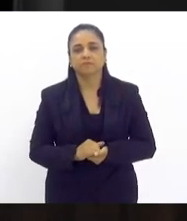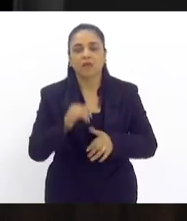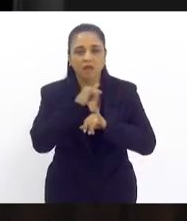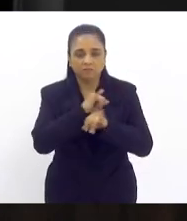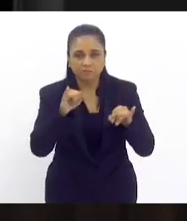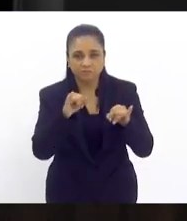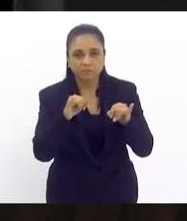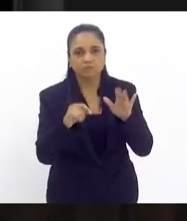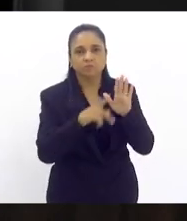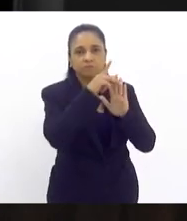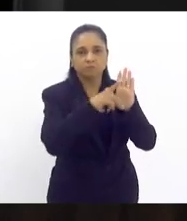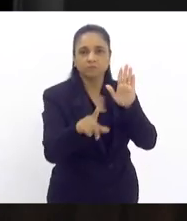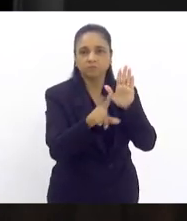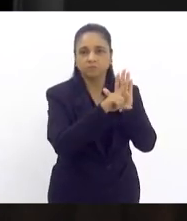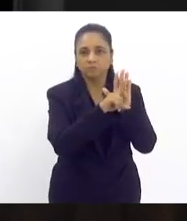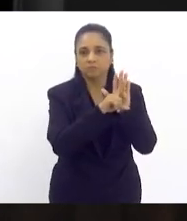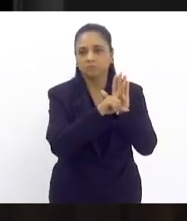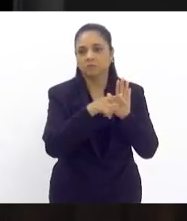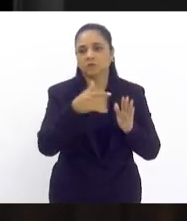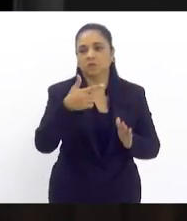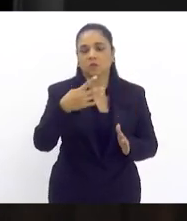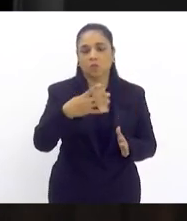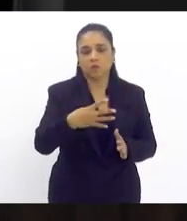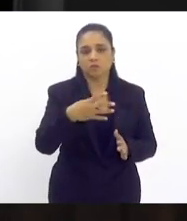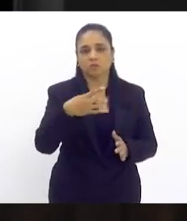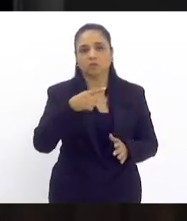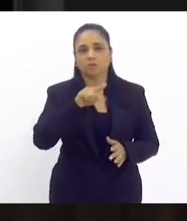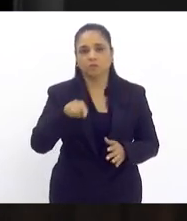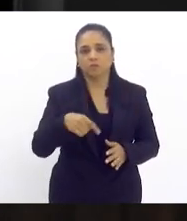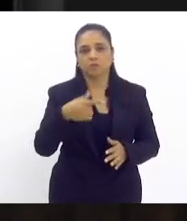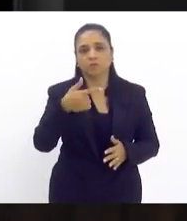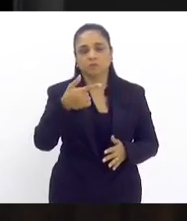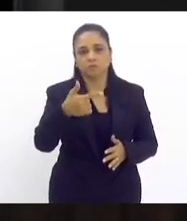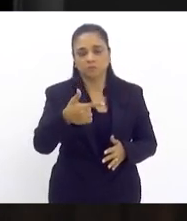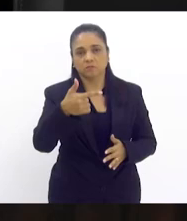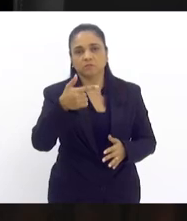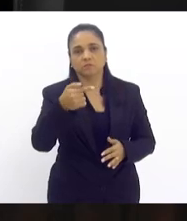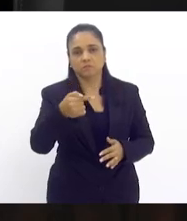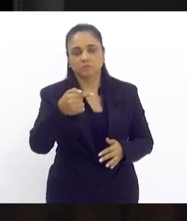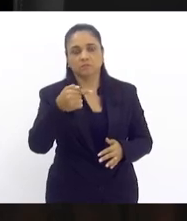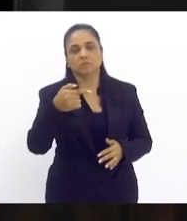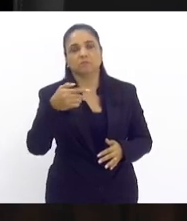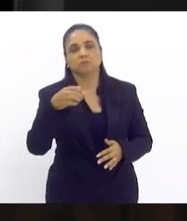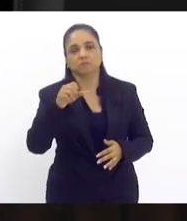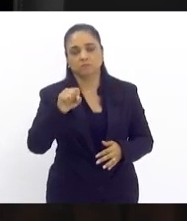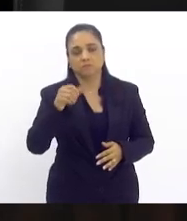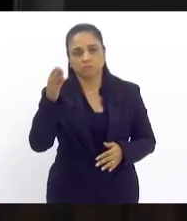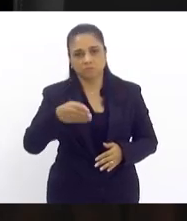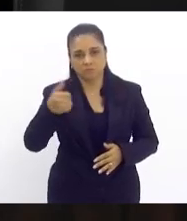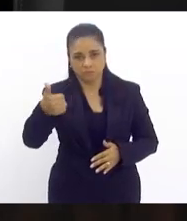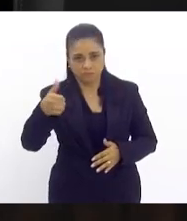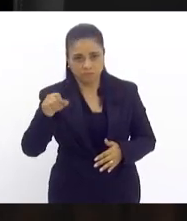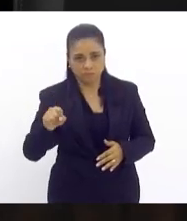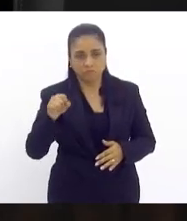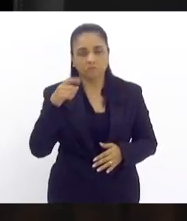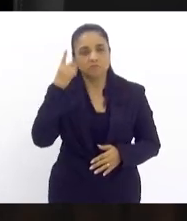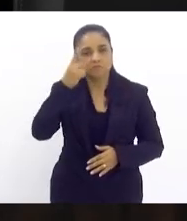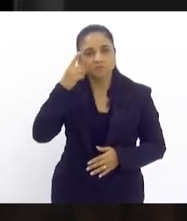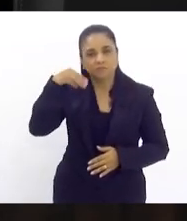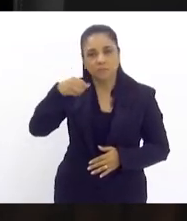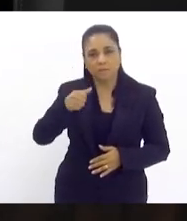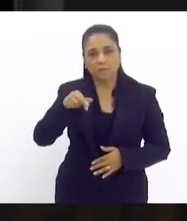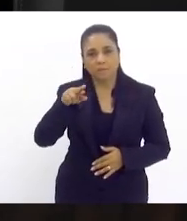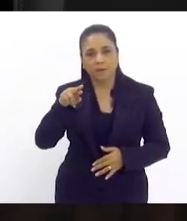Anuncio projeto de lei número 4.271 de 2018, de autoria da deputada Marta Rocha, que